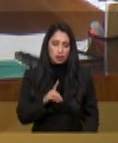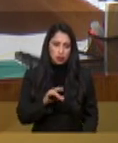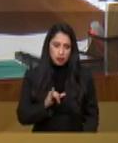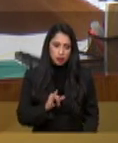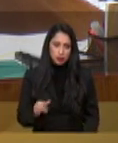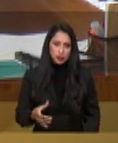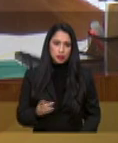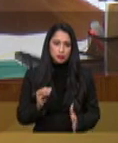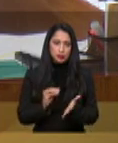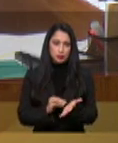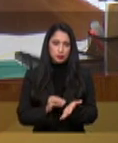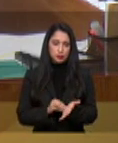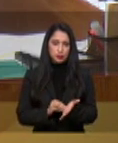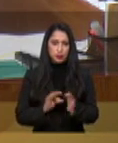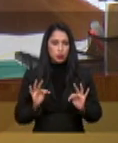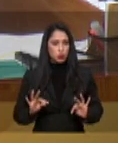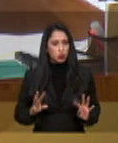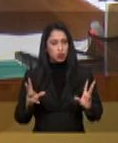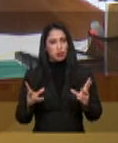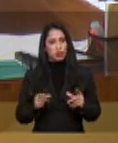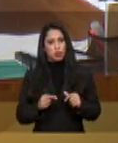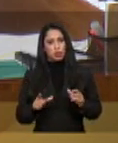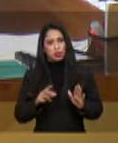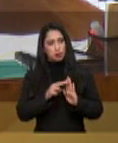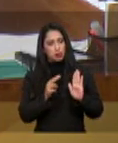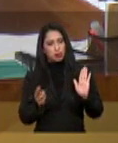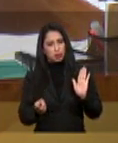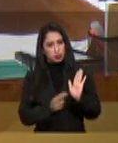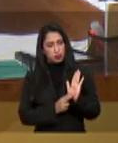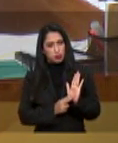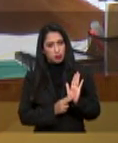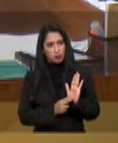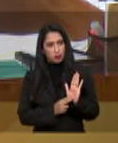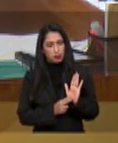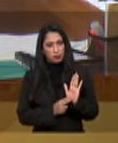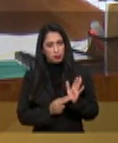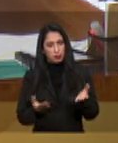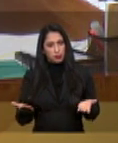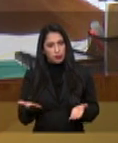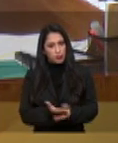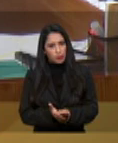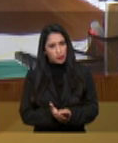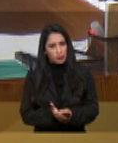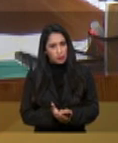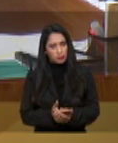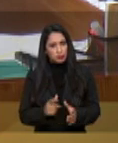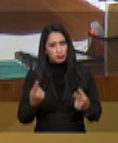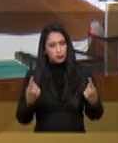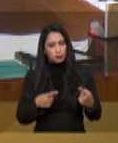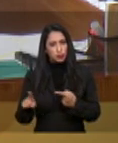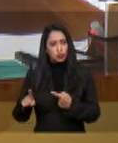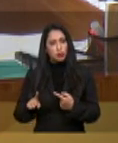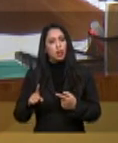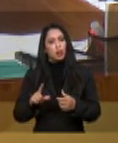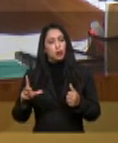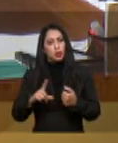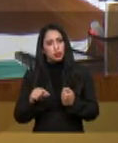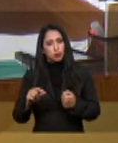contra a Previdência Social. A totalidade do complexo normativo. A ação volta-se contra o artigo 83 da